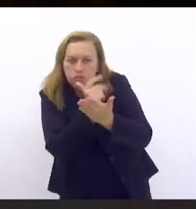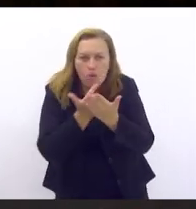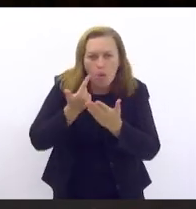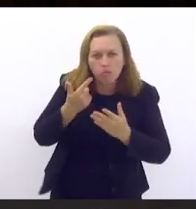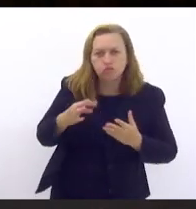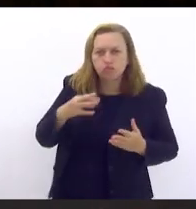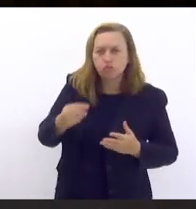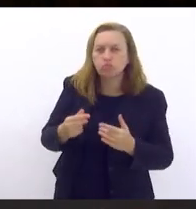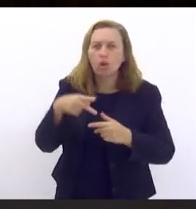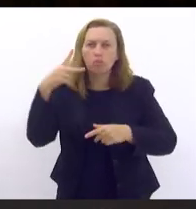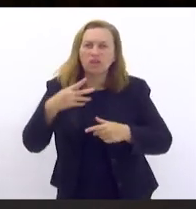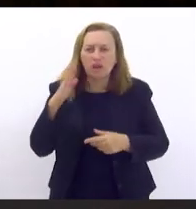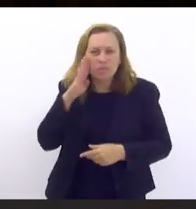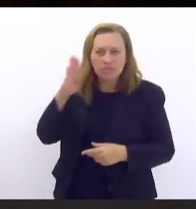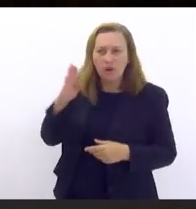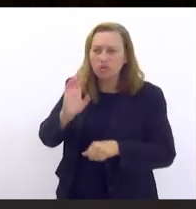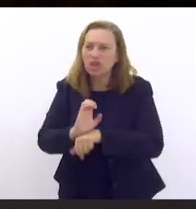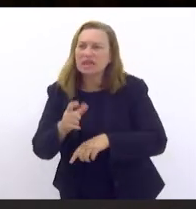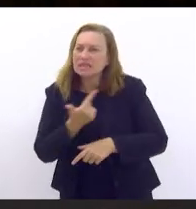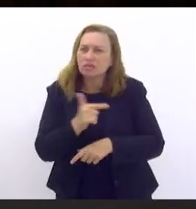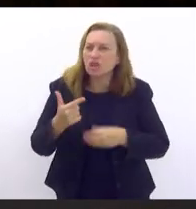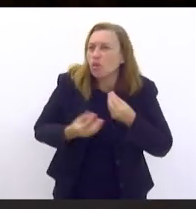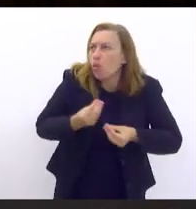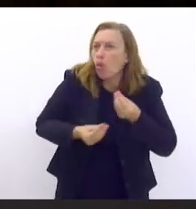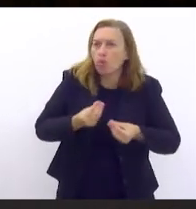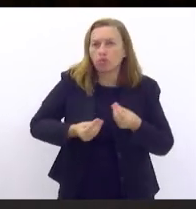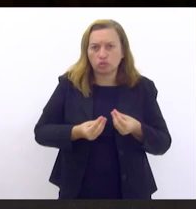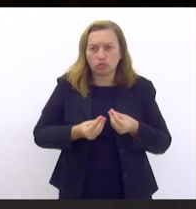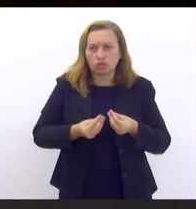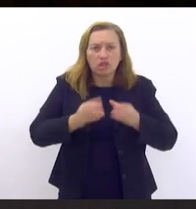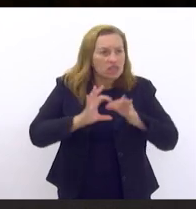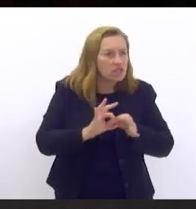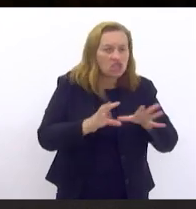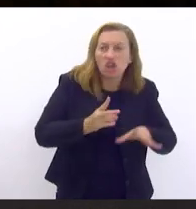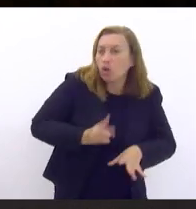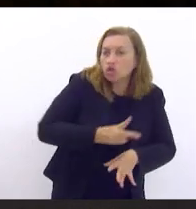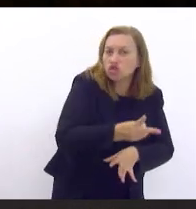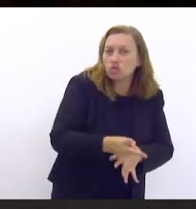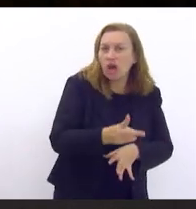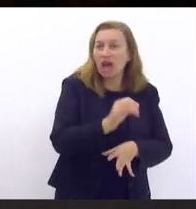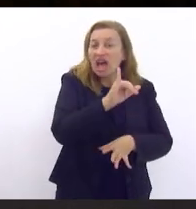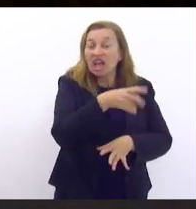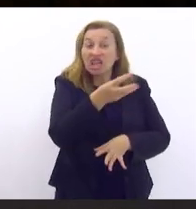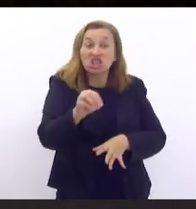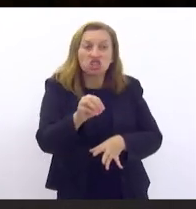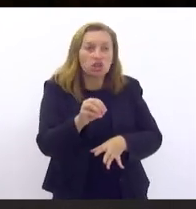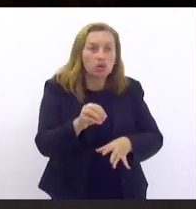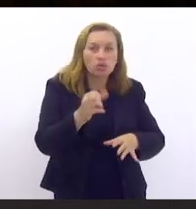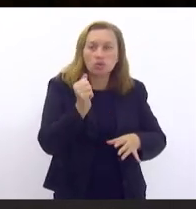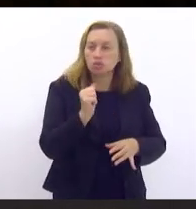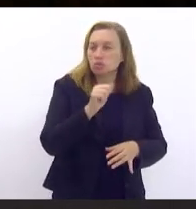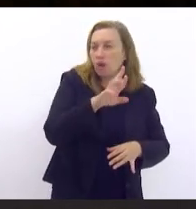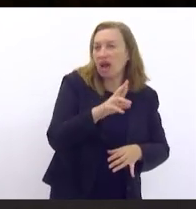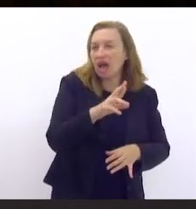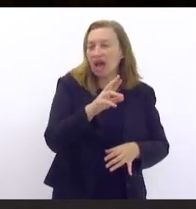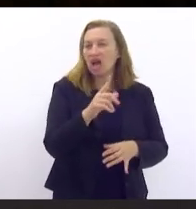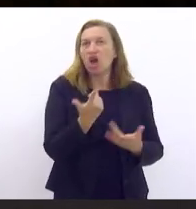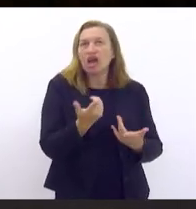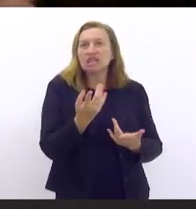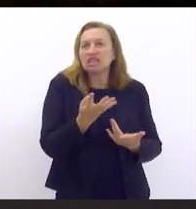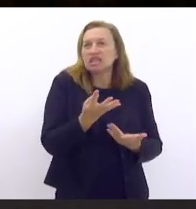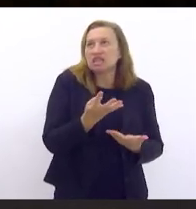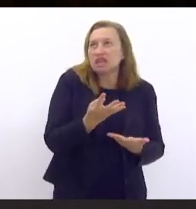isso é uma política fundamental para o estado porque não dá não dá para a gente continuar com o Lixão a céu aberto seja ele legal